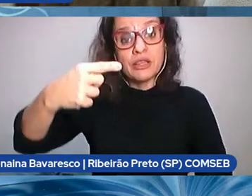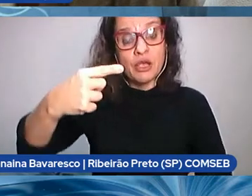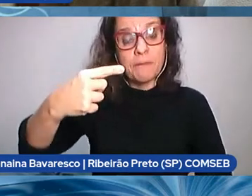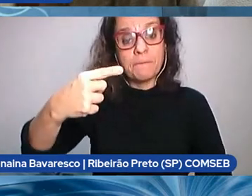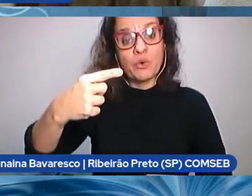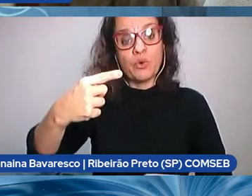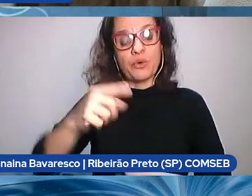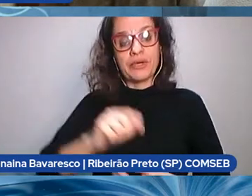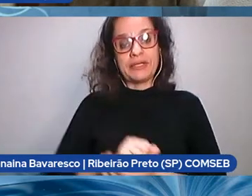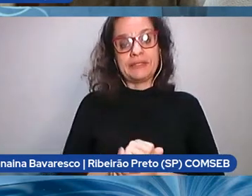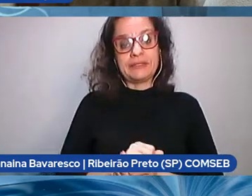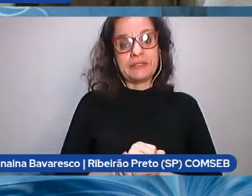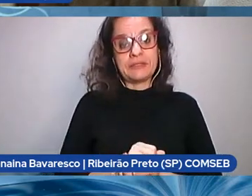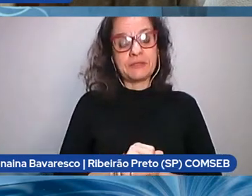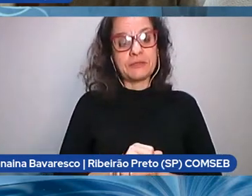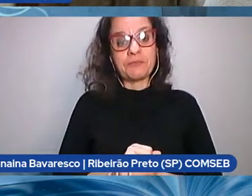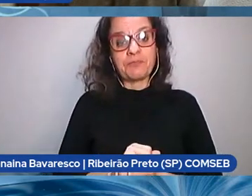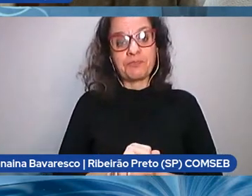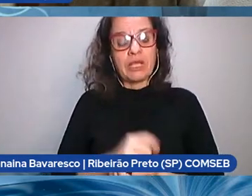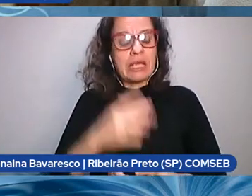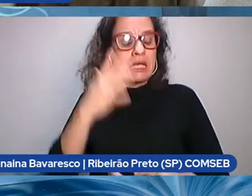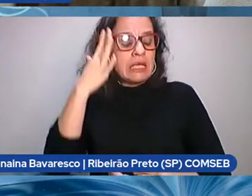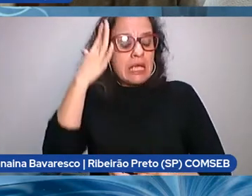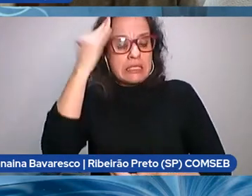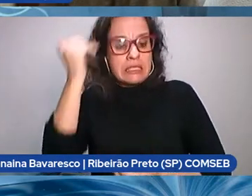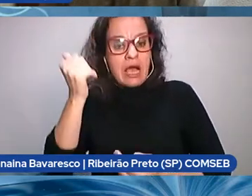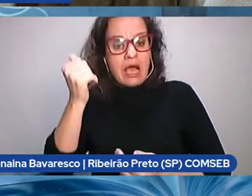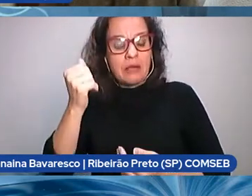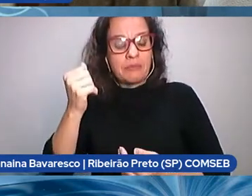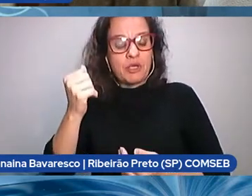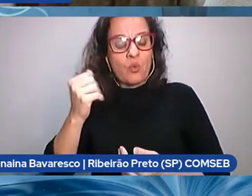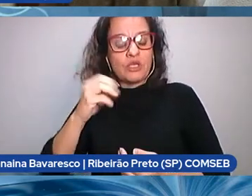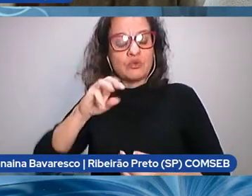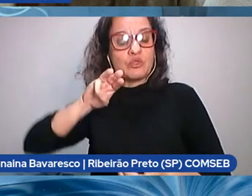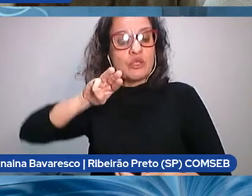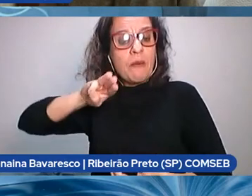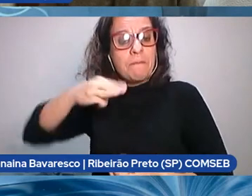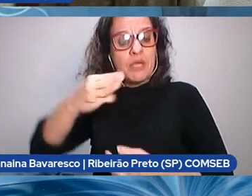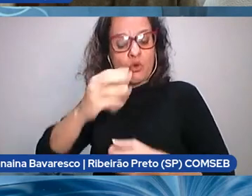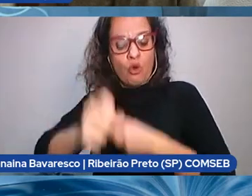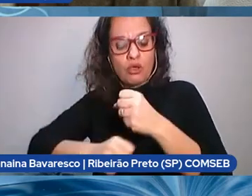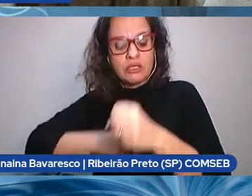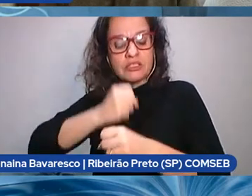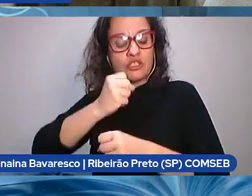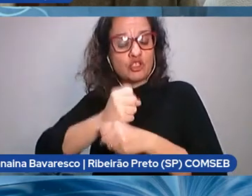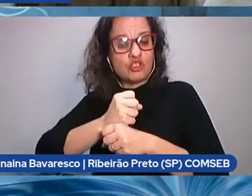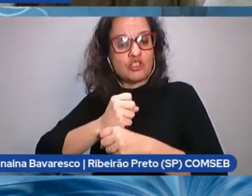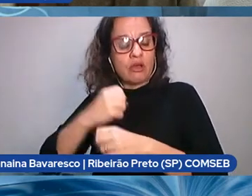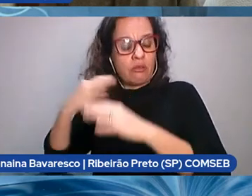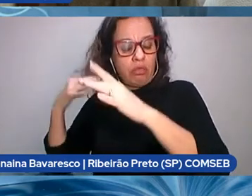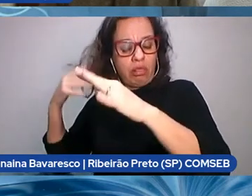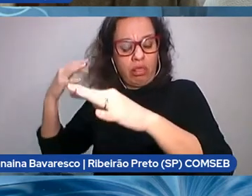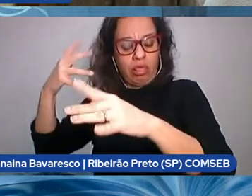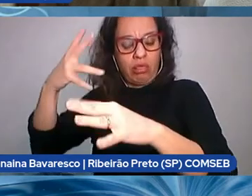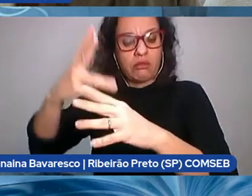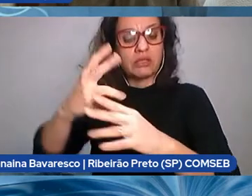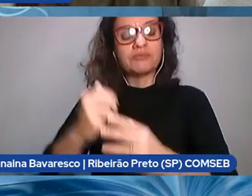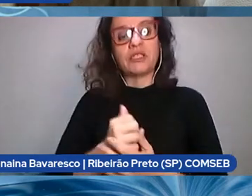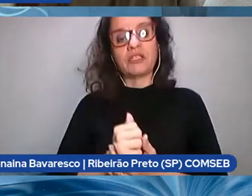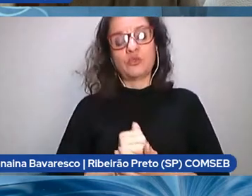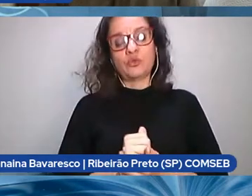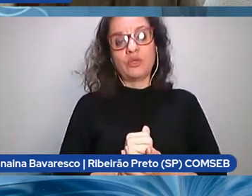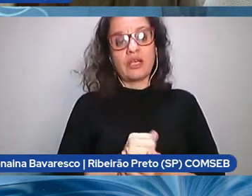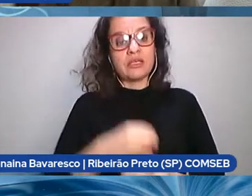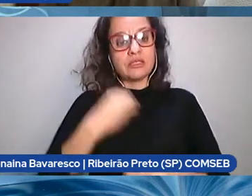trânsito, quem sabe por quantos milhões de anos, pelos reinos inferiores da natureza,